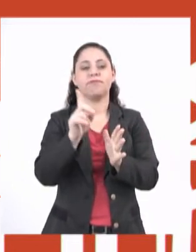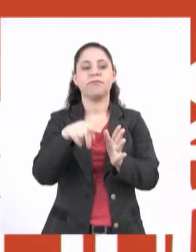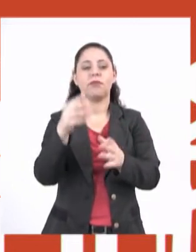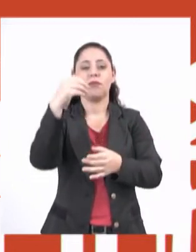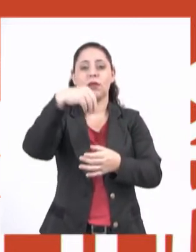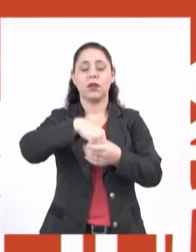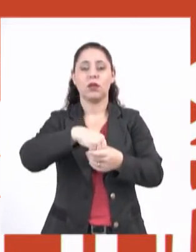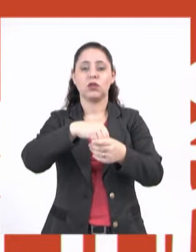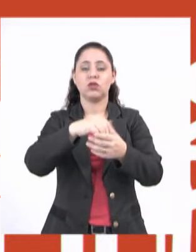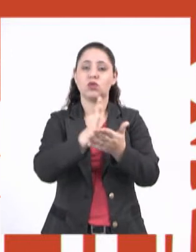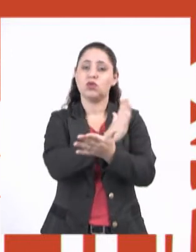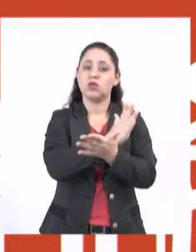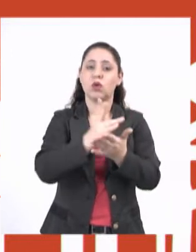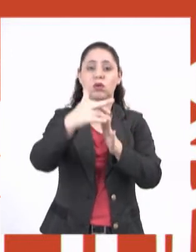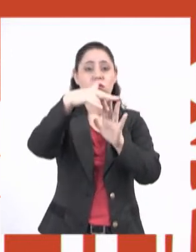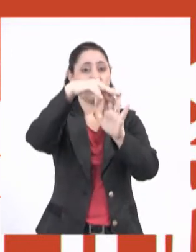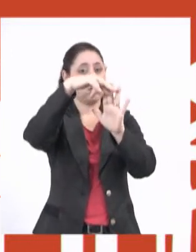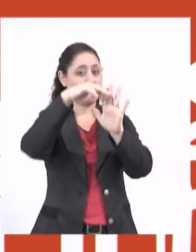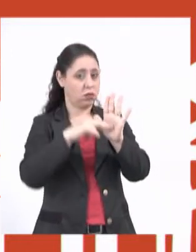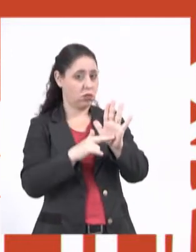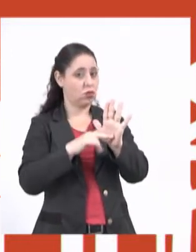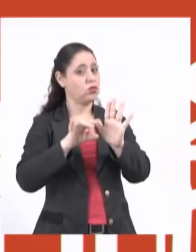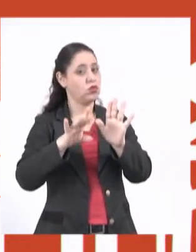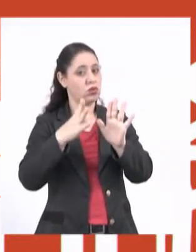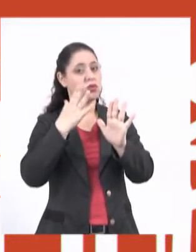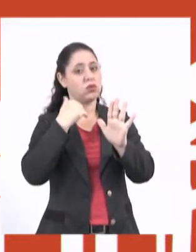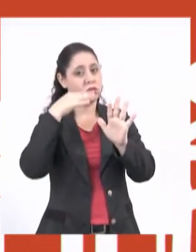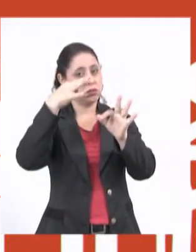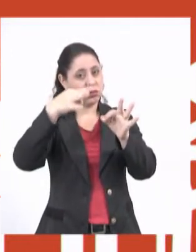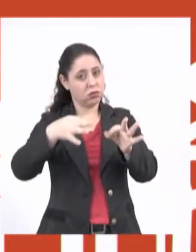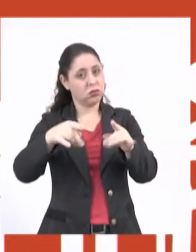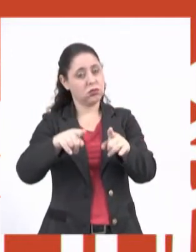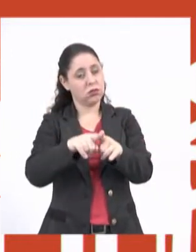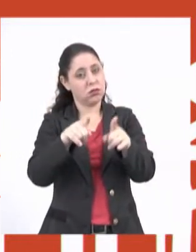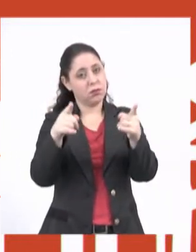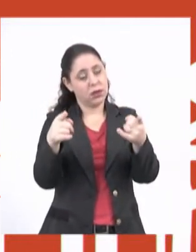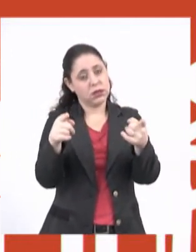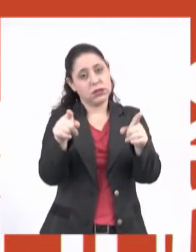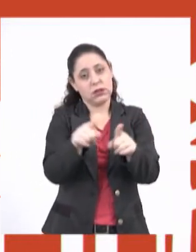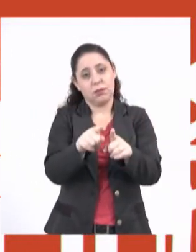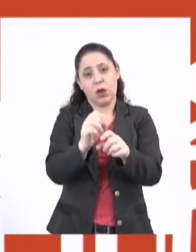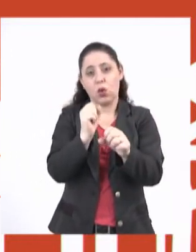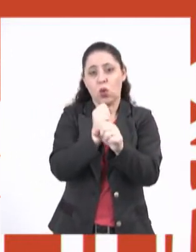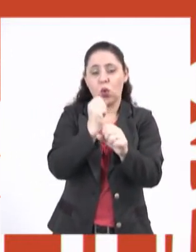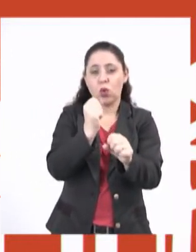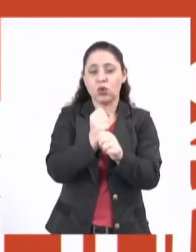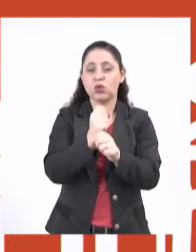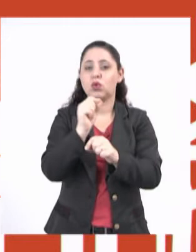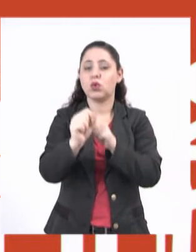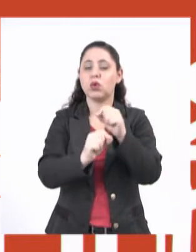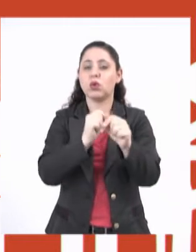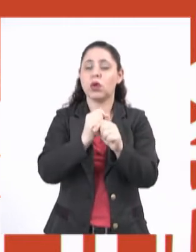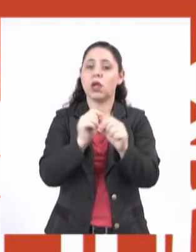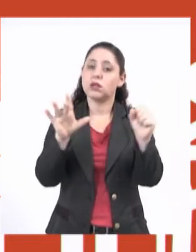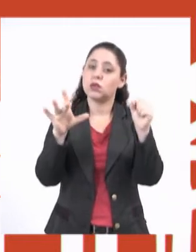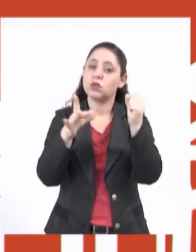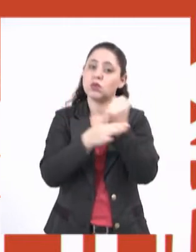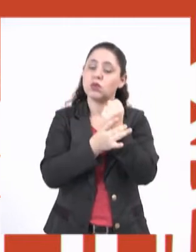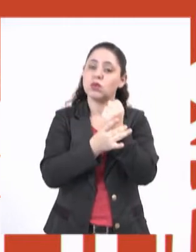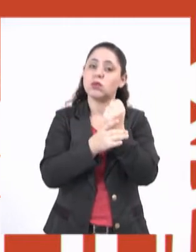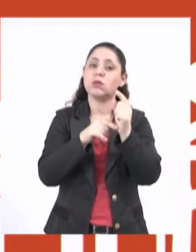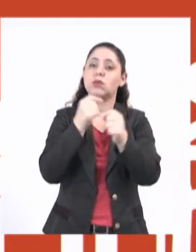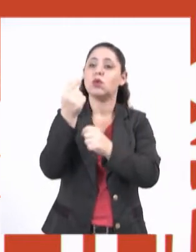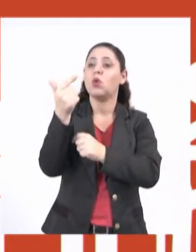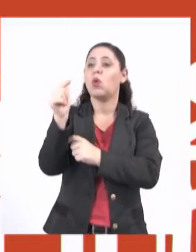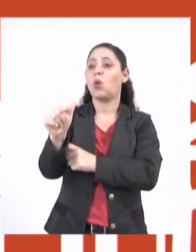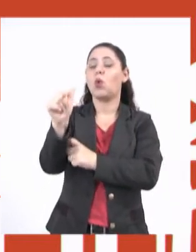dentro de algumas regras que fomente não só a alimentação adequada e saudável, mas que construa um arcabouço de seguridade social aí para